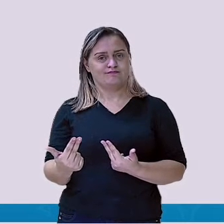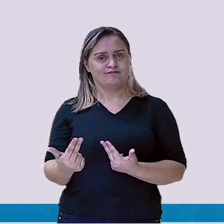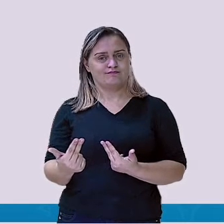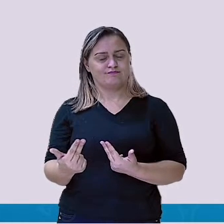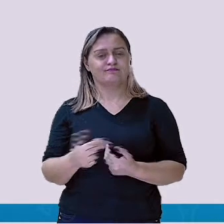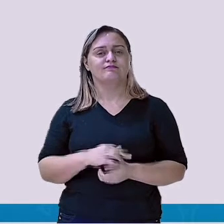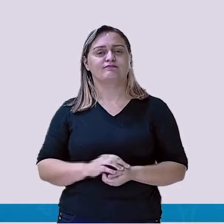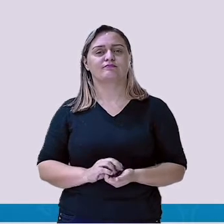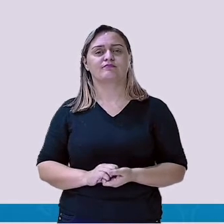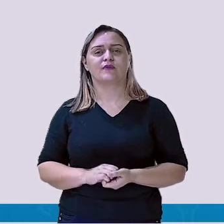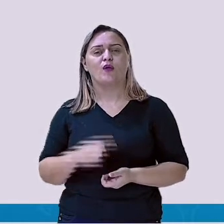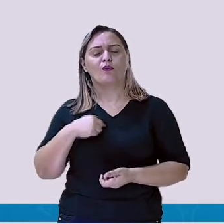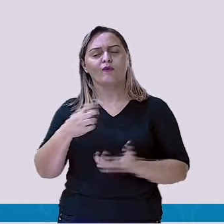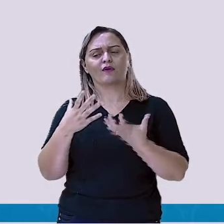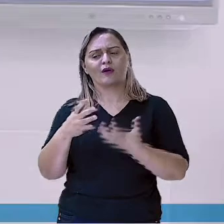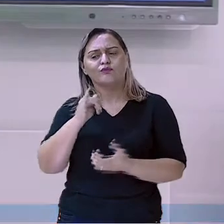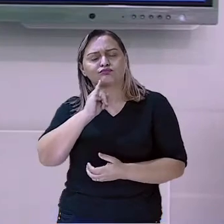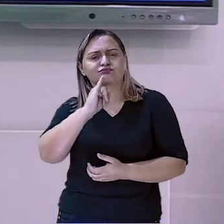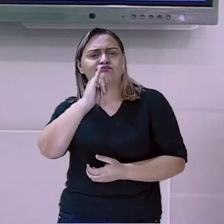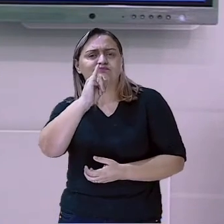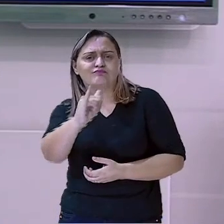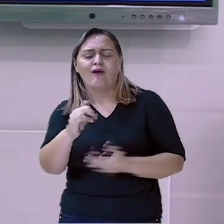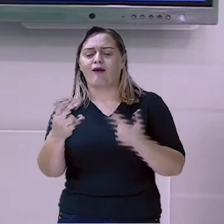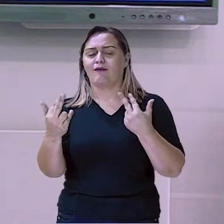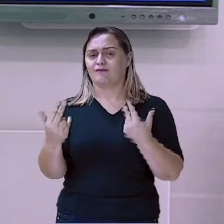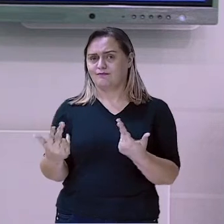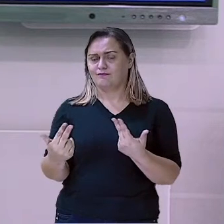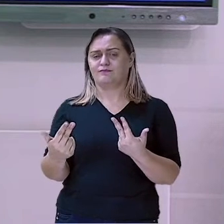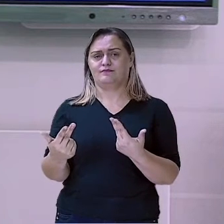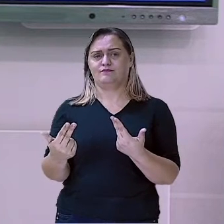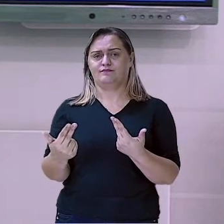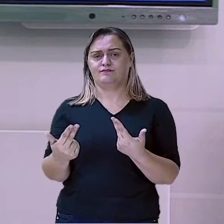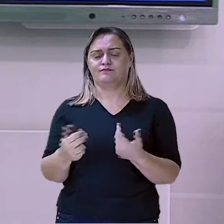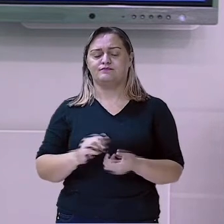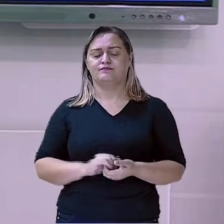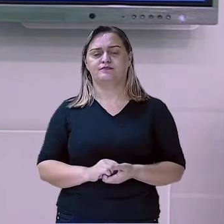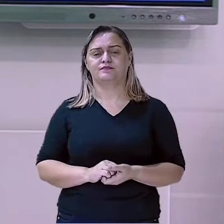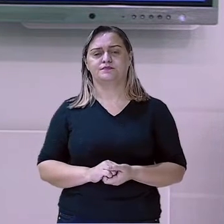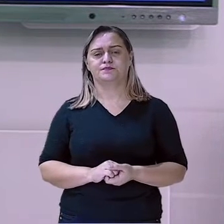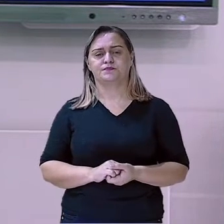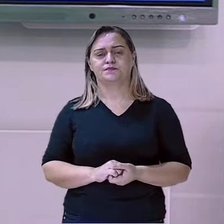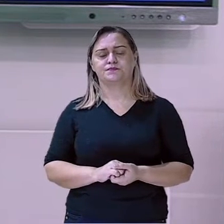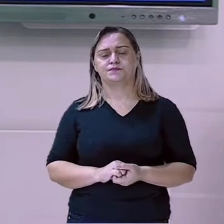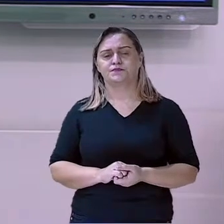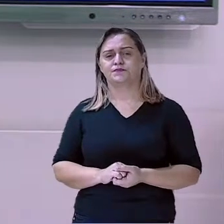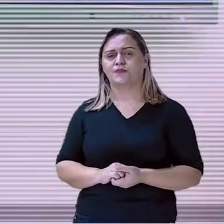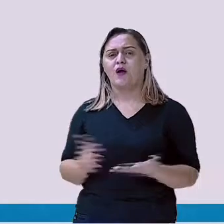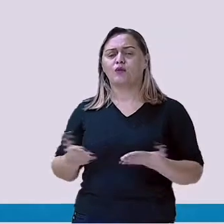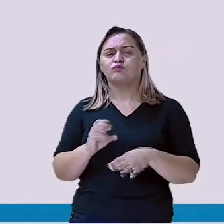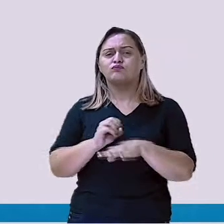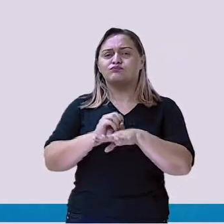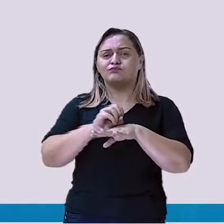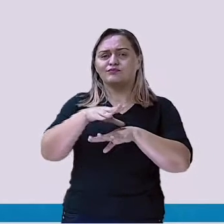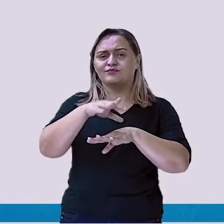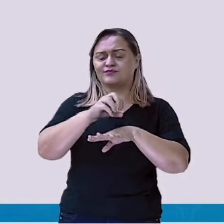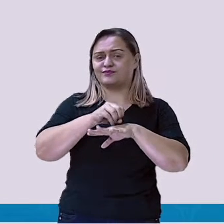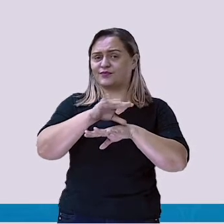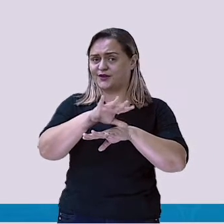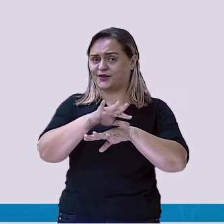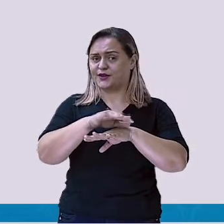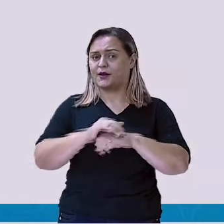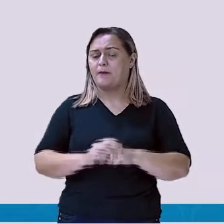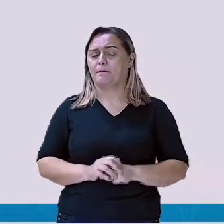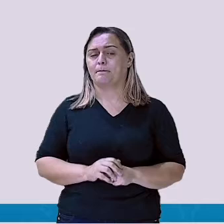a mesma coisa, mas com uma palavra diferente. Vamos a uma dica para lembrarmos